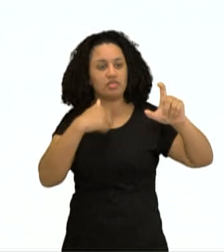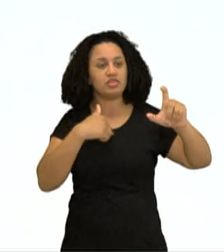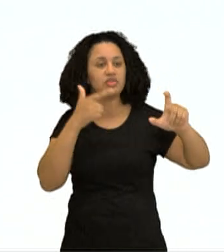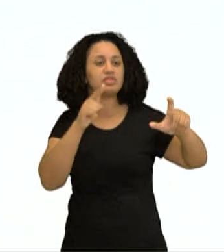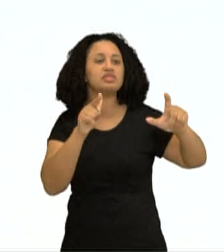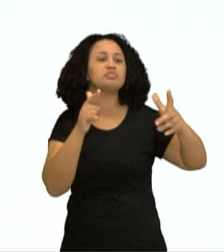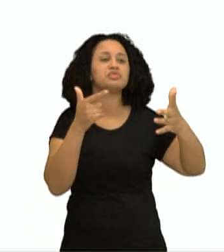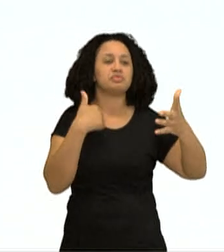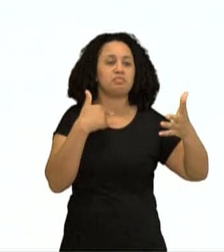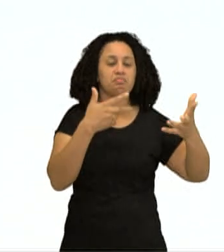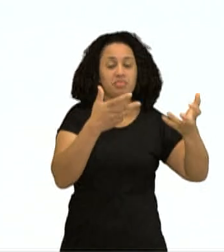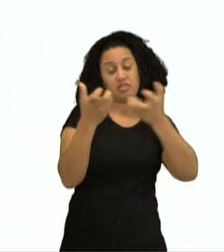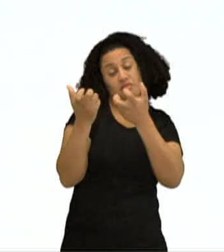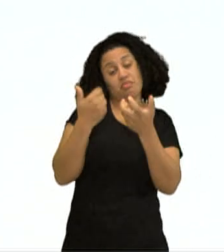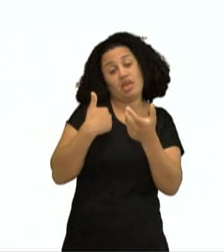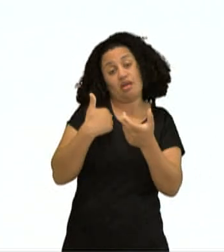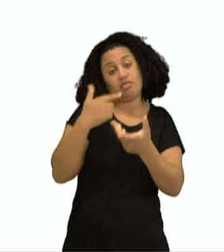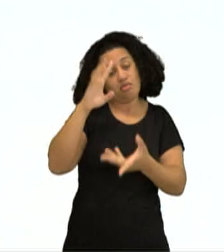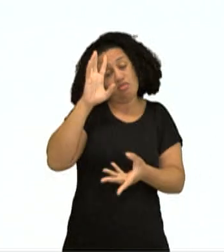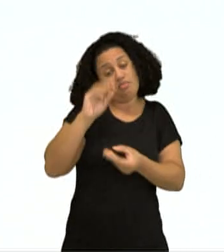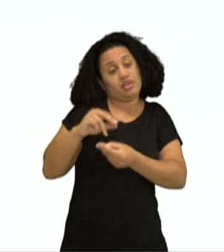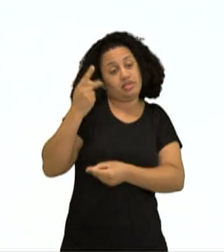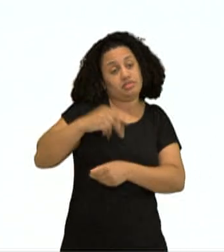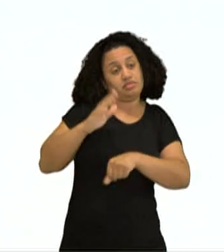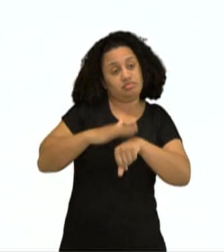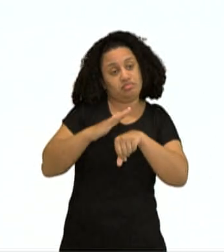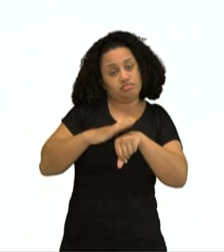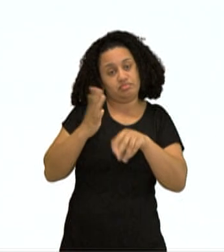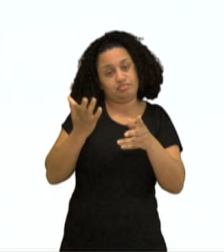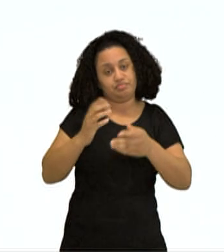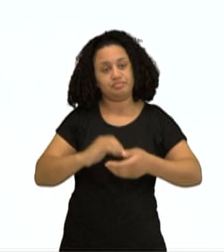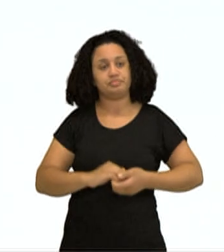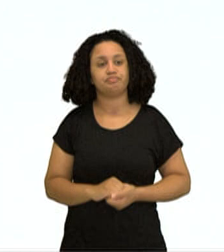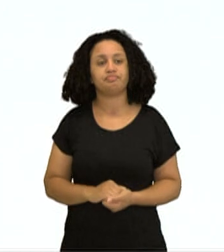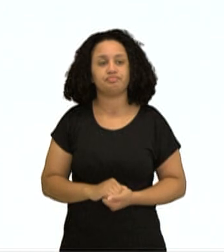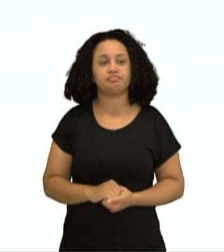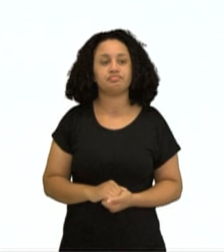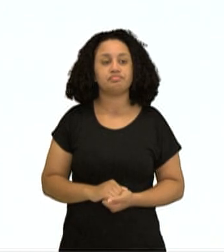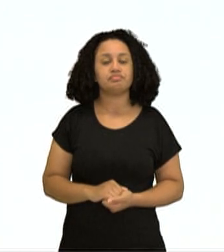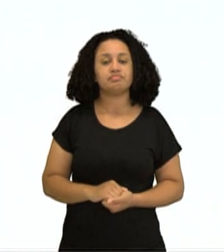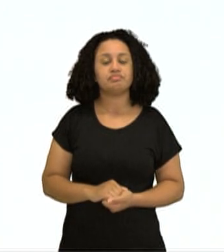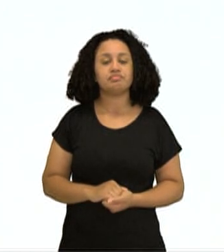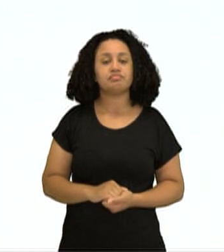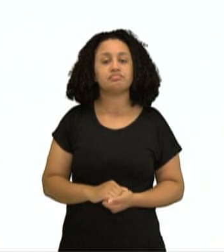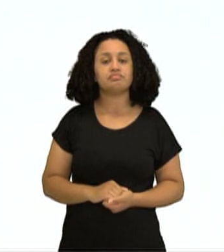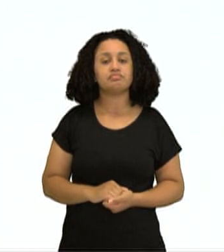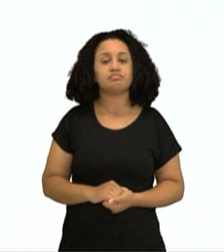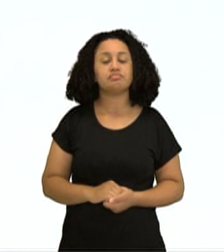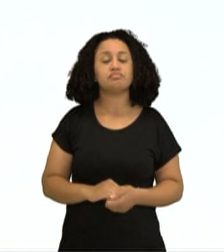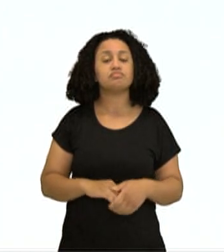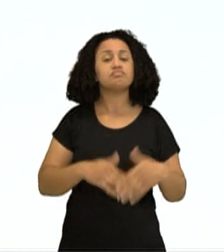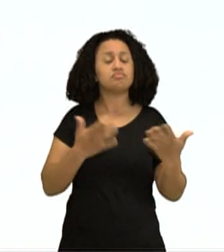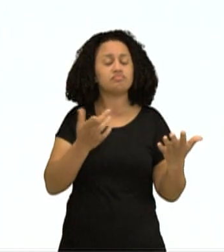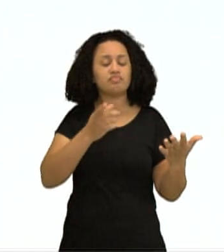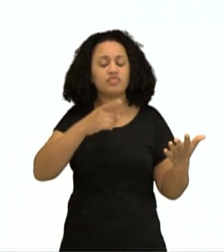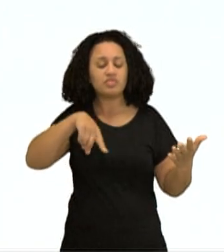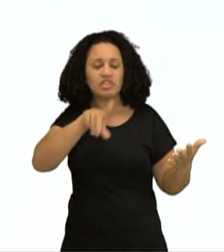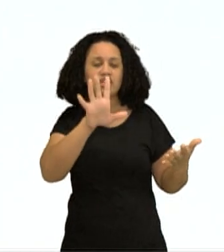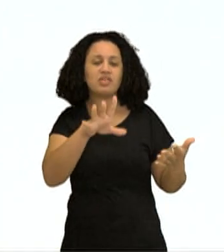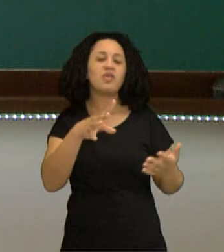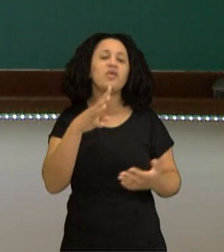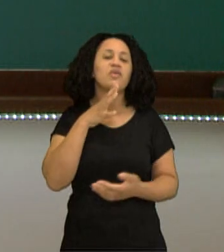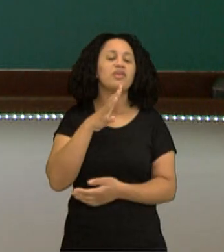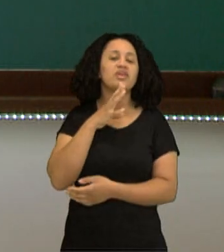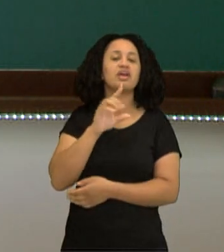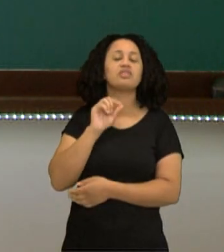consegue fazer as nossas conjecturas. Galera, vocês já ouviram falar